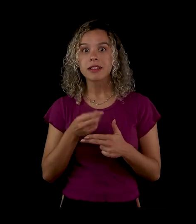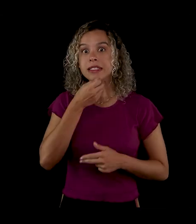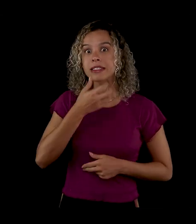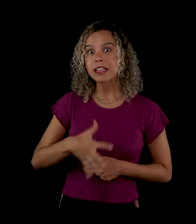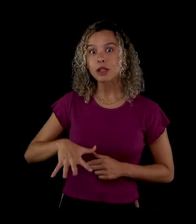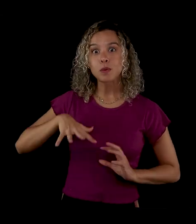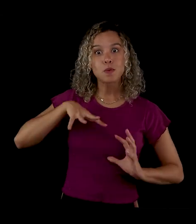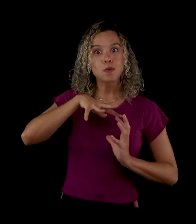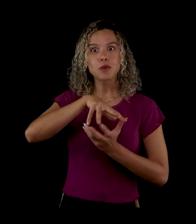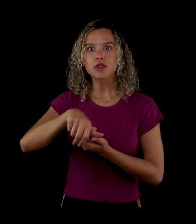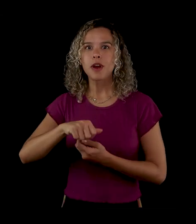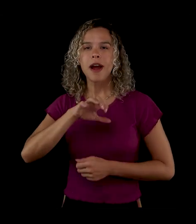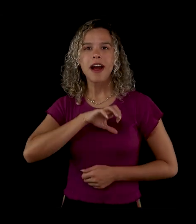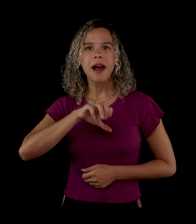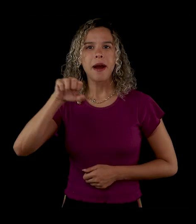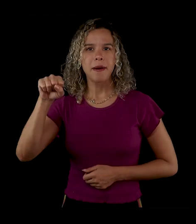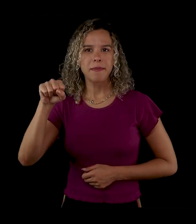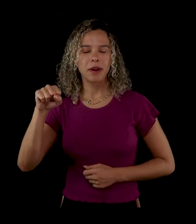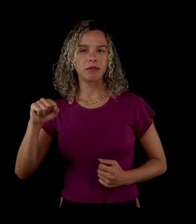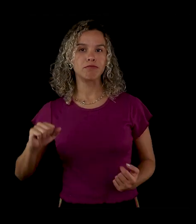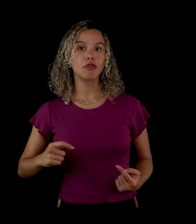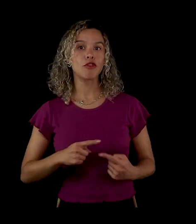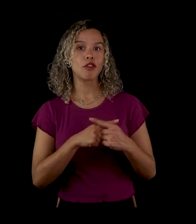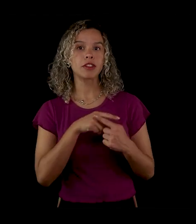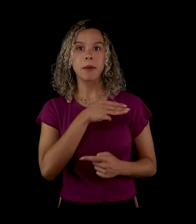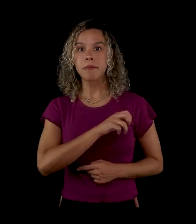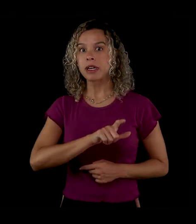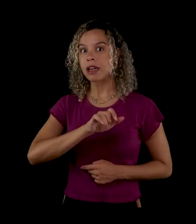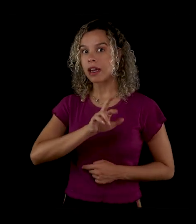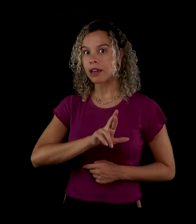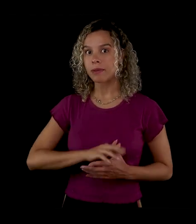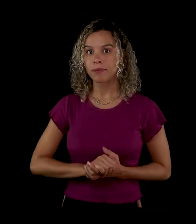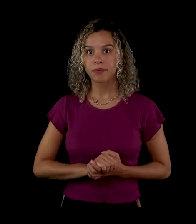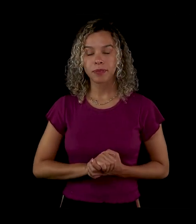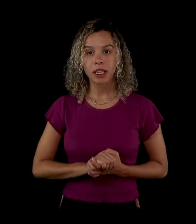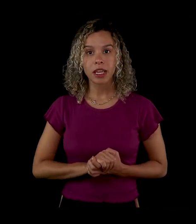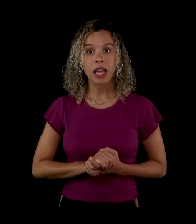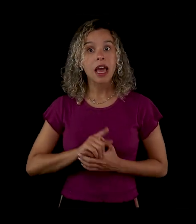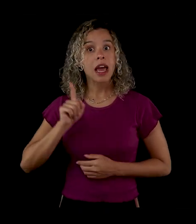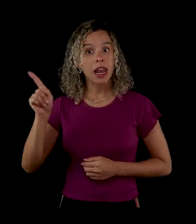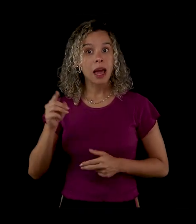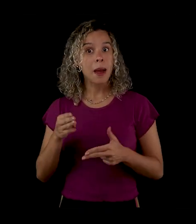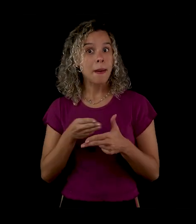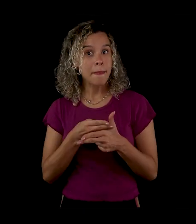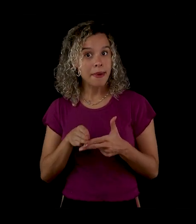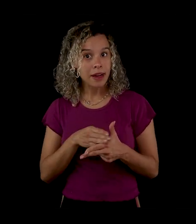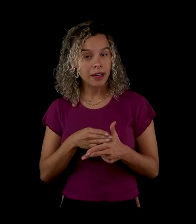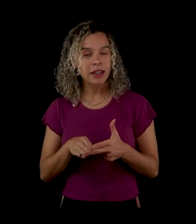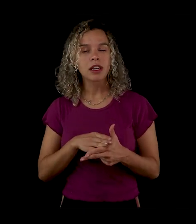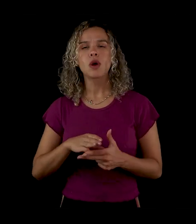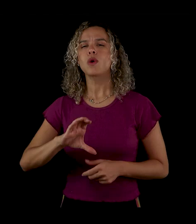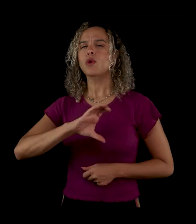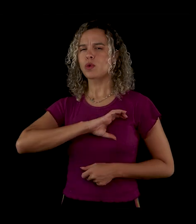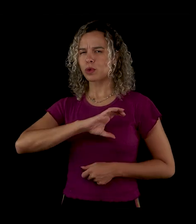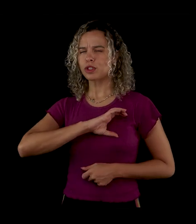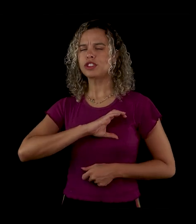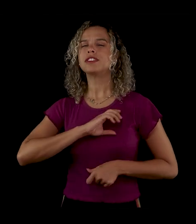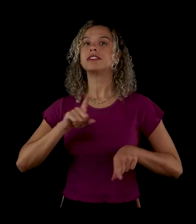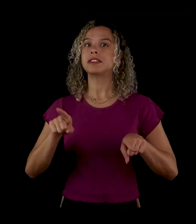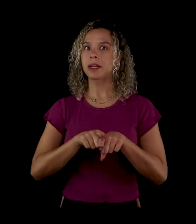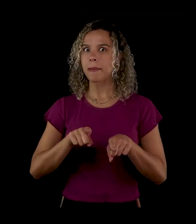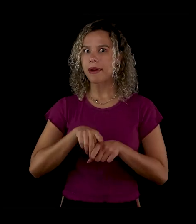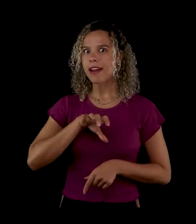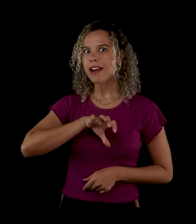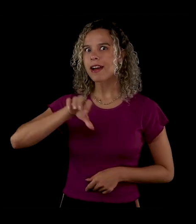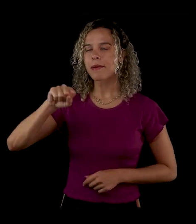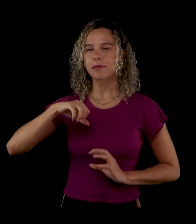foi campeão mundial frente ao Milan. Foi no Maracanã que o Corinthians também foi campeão